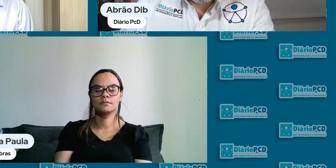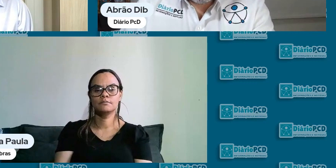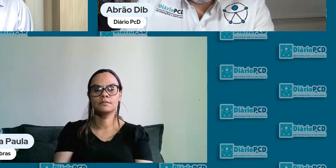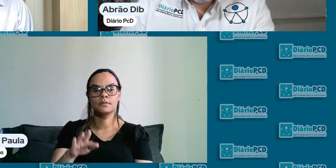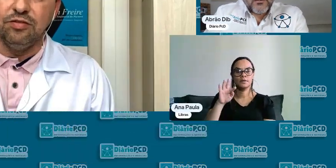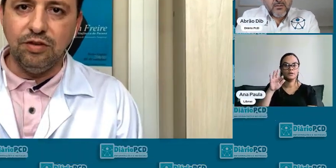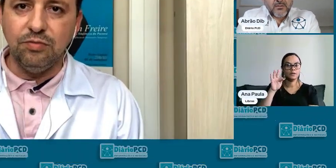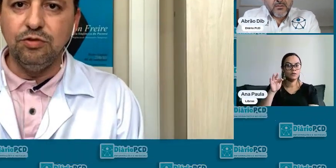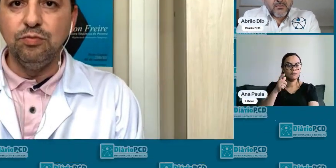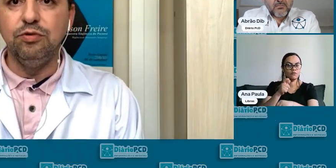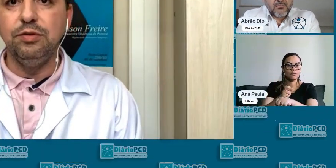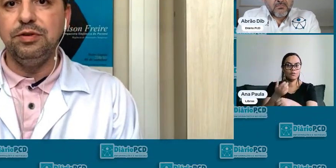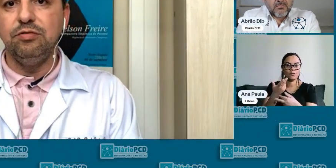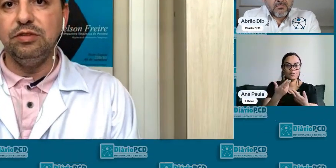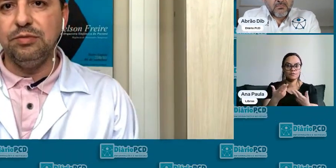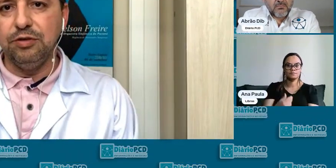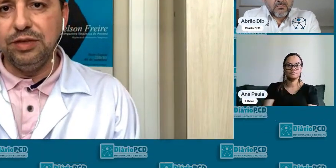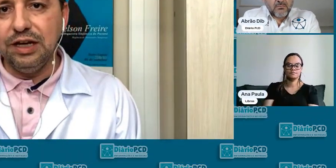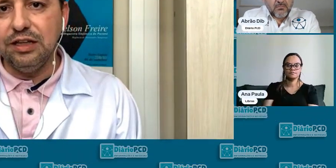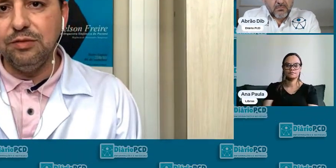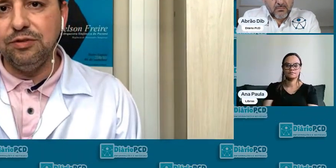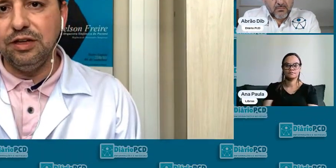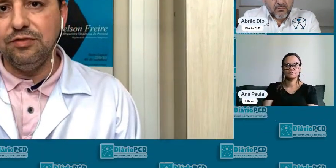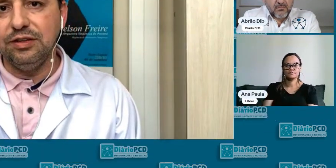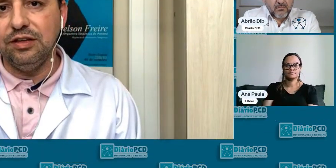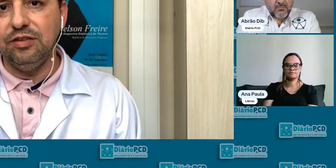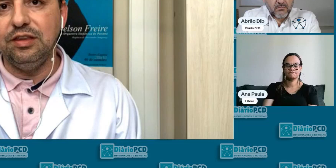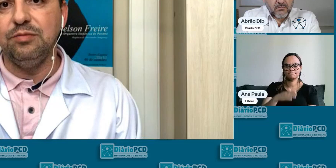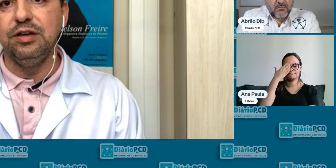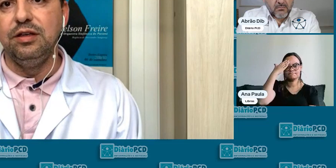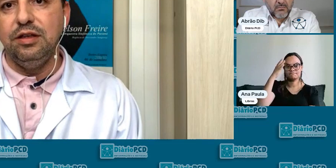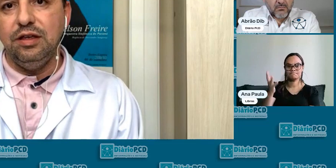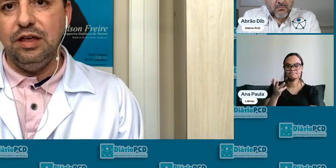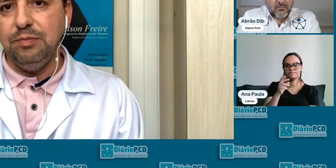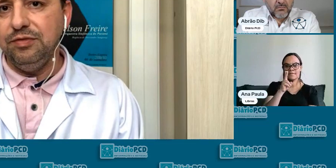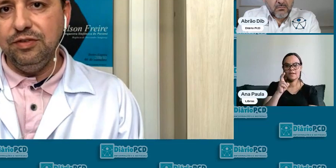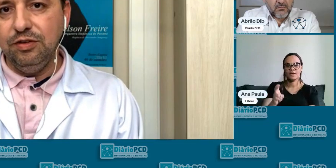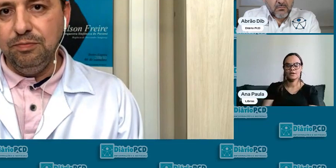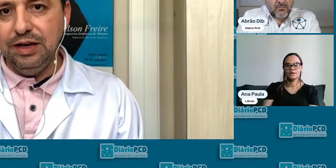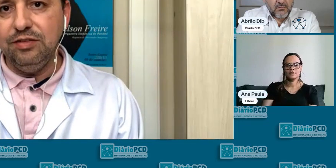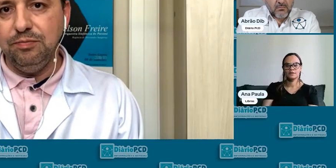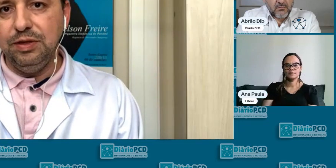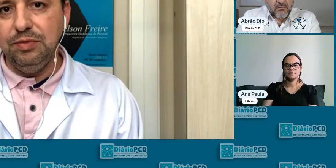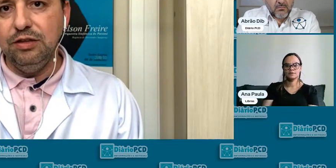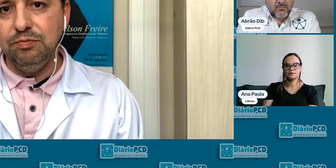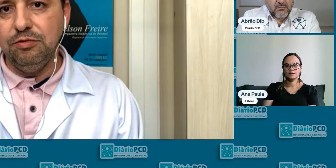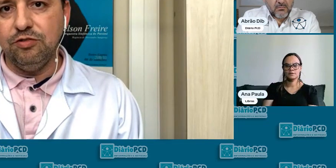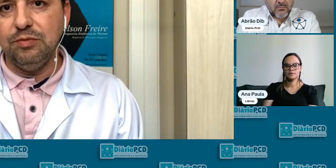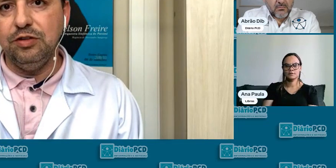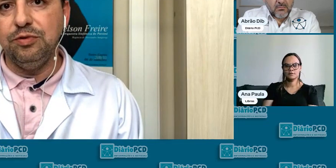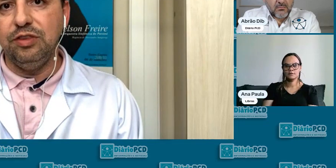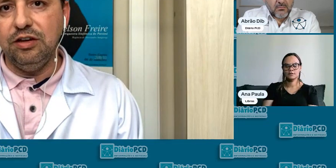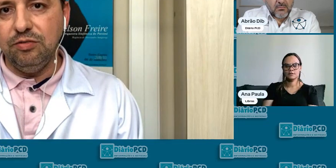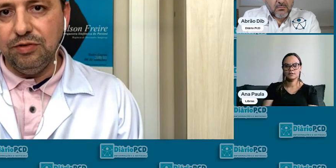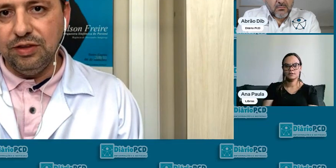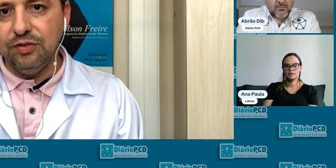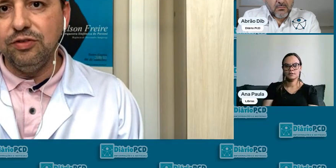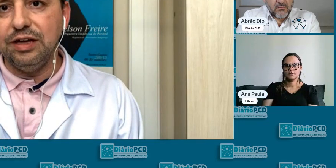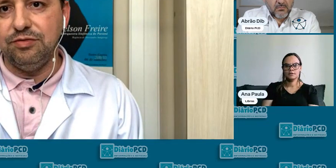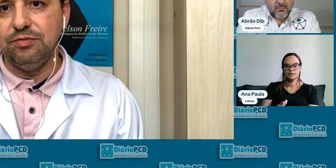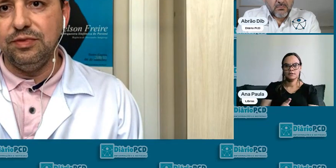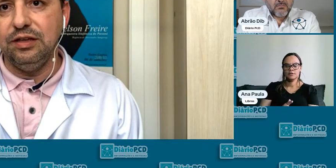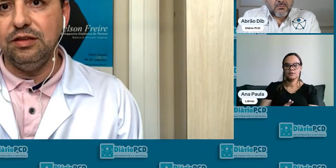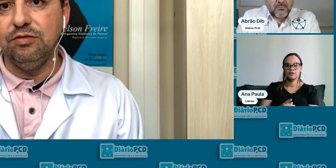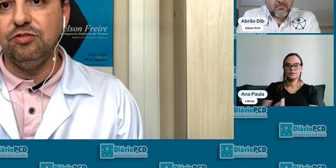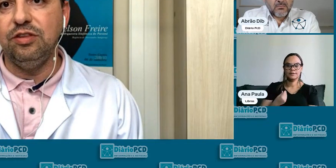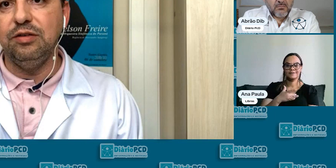Silva? Isso aí, muito boa pergunta, Abrão. Obrigado aí por ter levantado esse tema. A prevenção passa, primeiro, logicamente, por ter uma vida